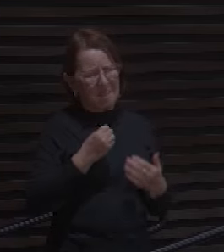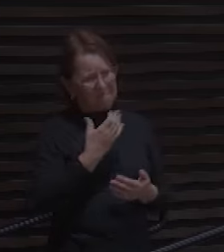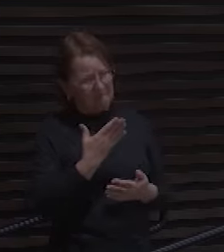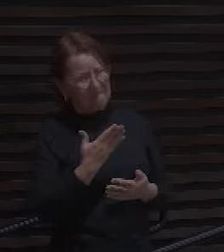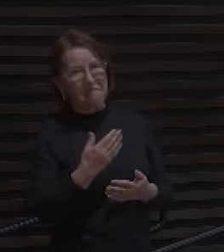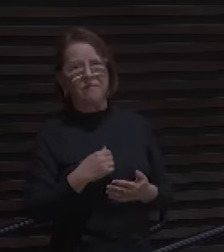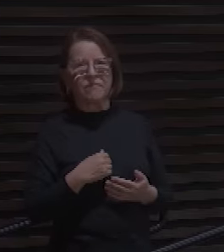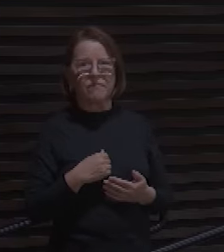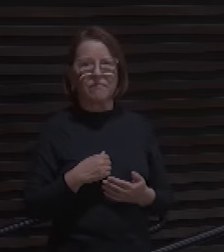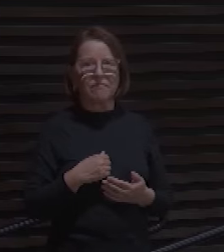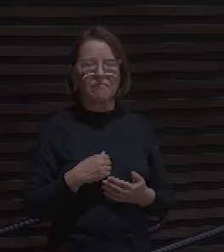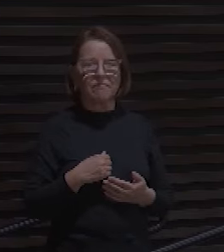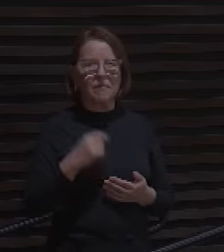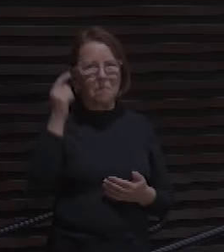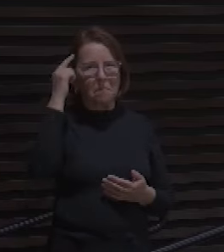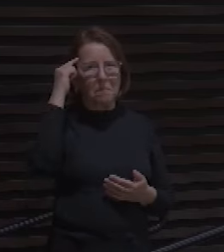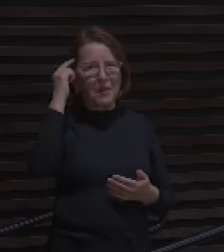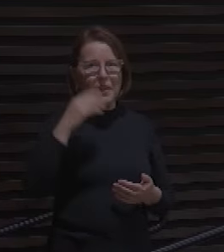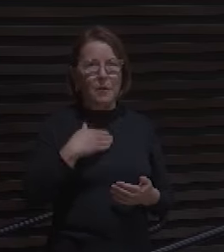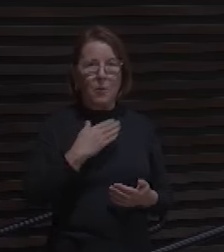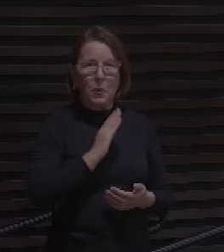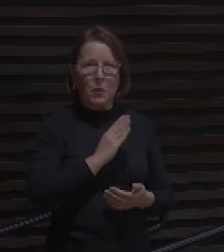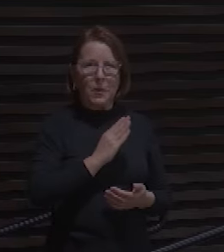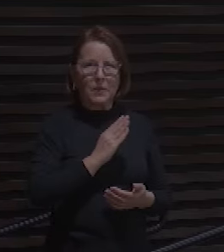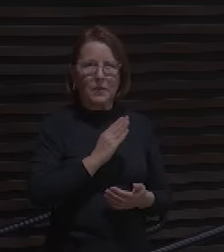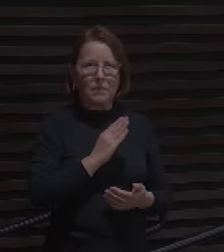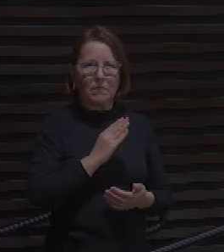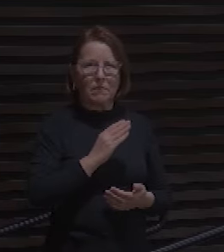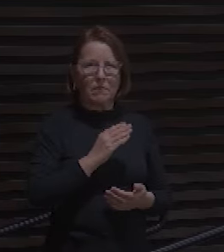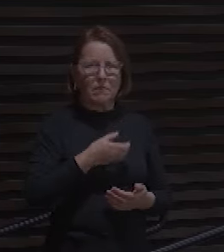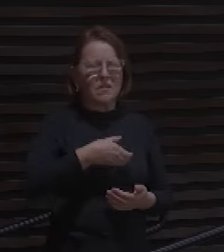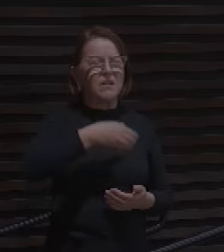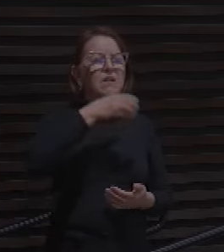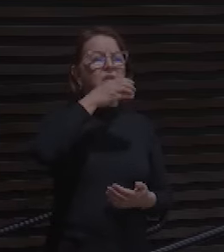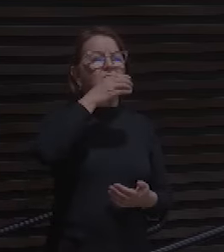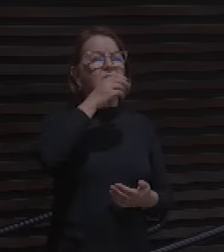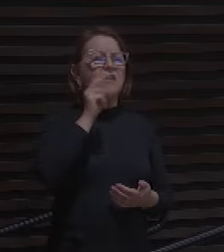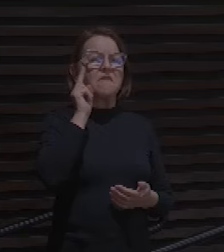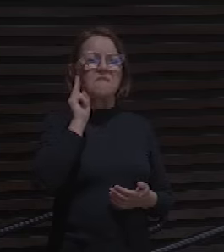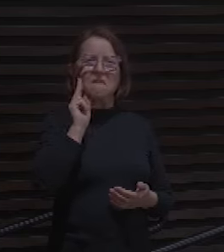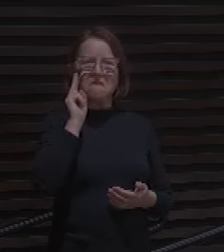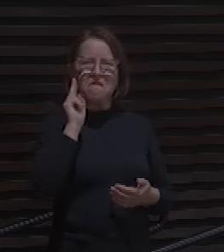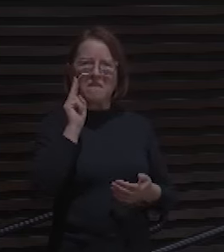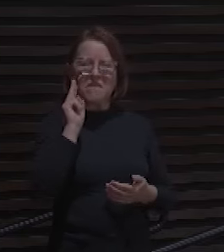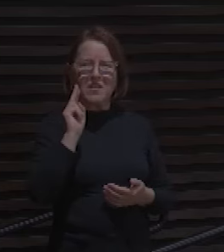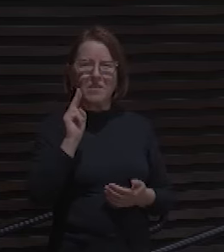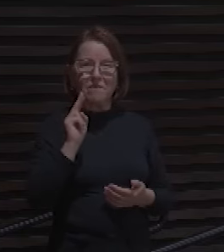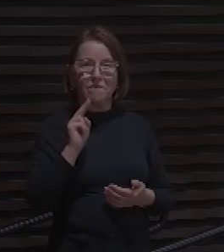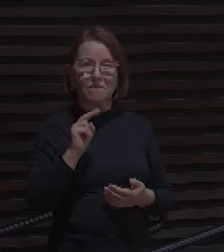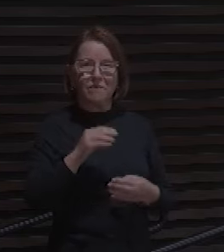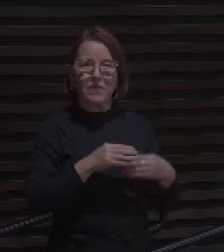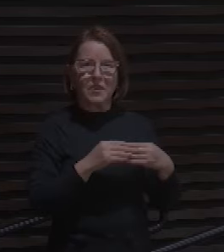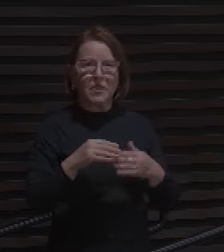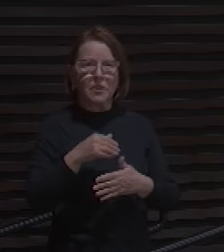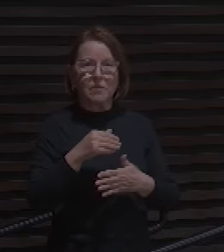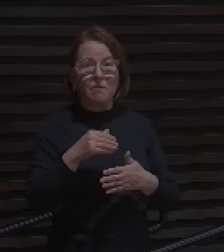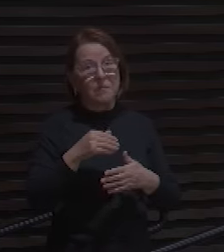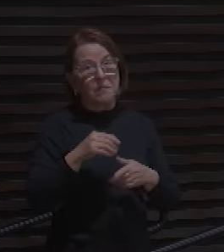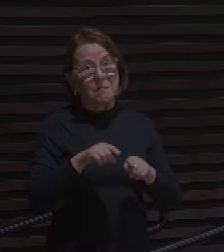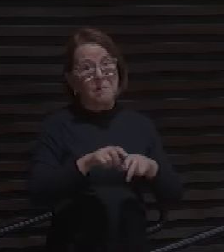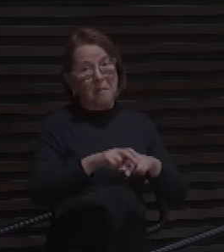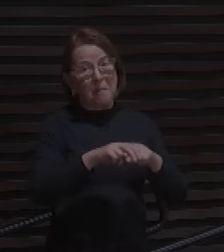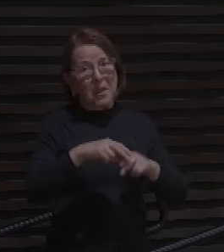Resolvi no meu coração dar-me ao vinho, regendo-me contudo pela sabedoria, e entregar-me